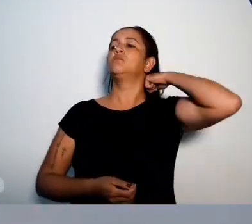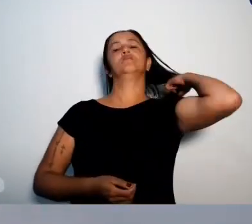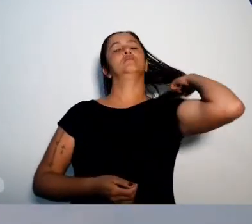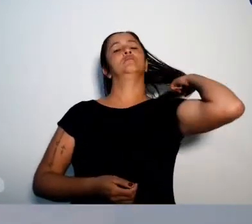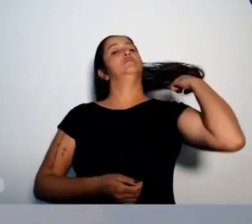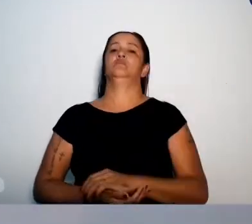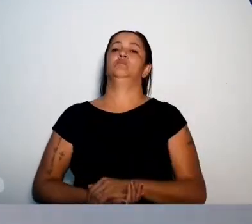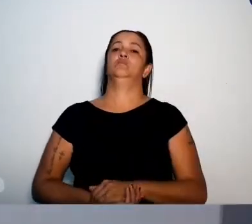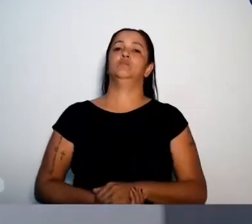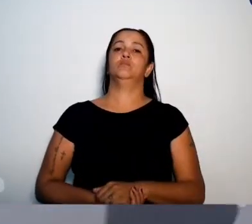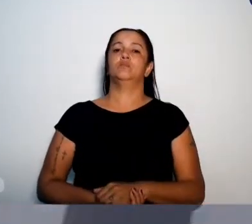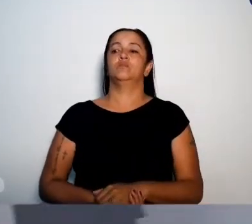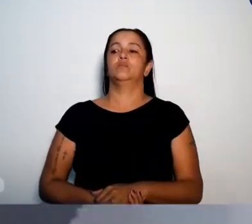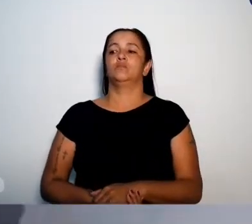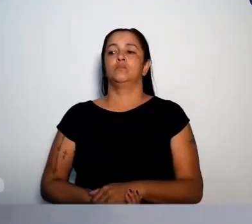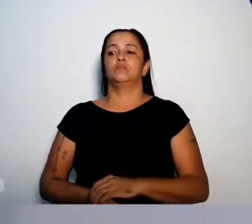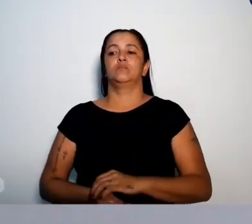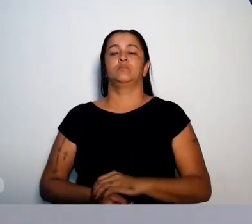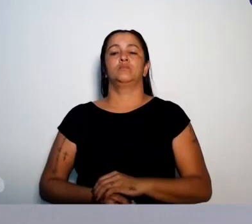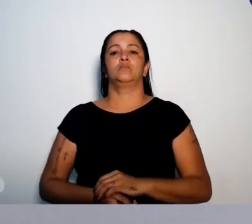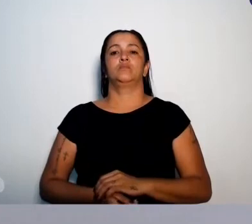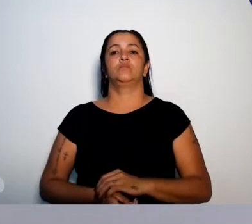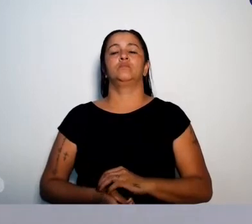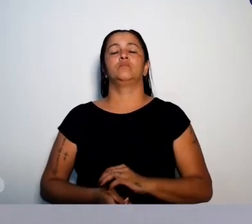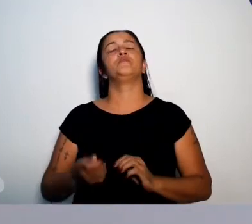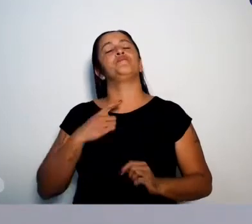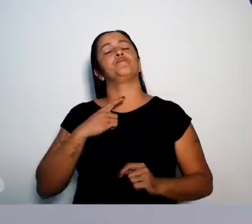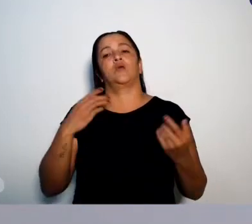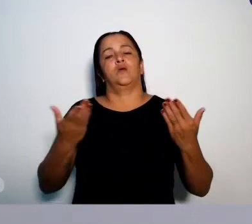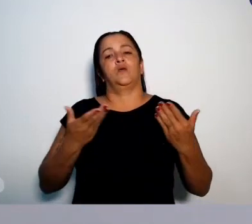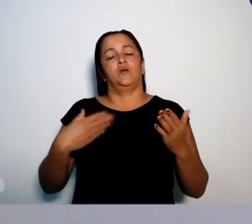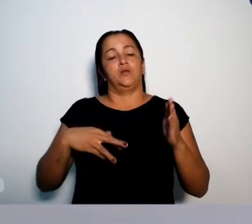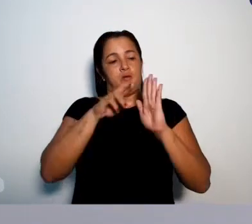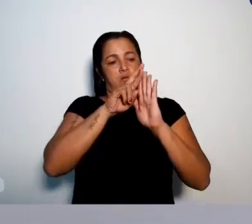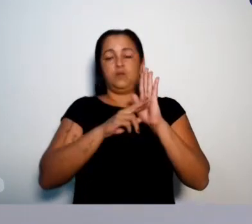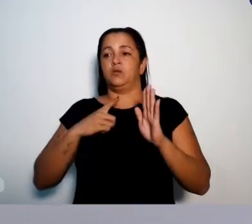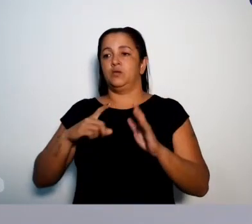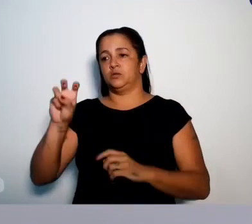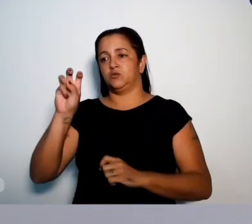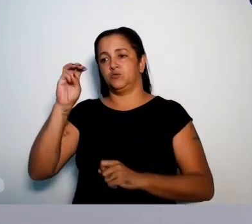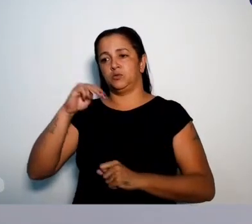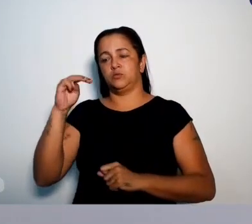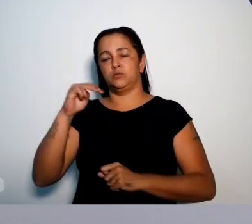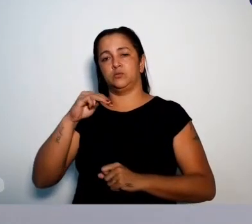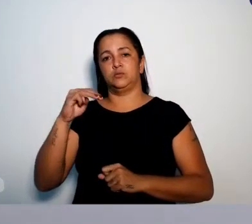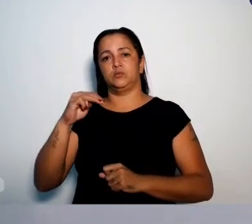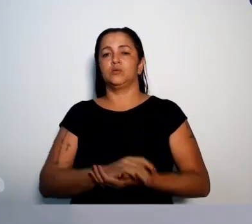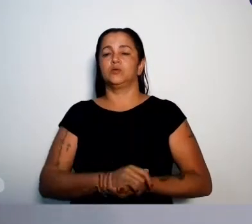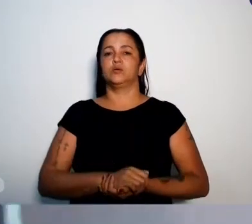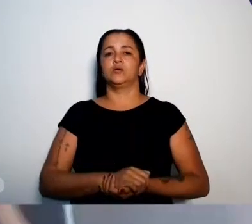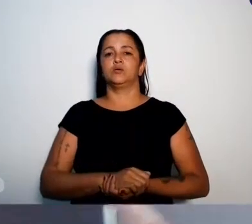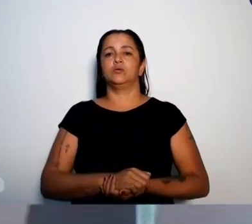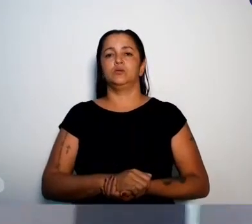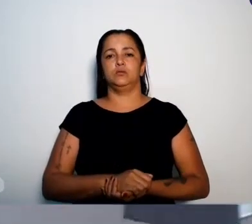Como ainda há tempo regimental de vossa excelência, 5 minutos, será lido na íntegra o documento de vossa